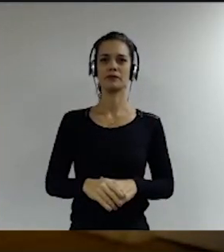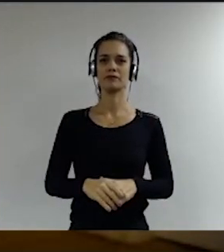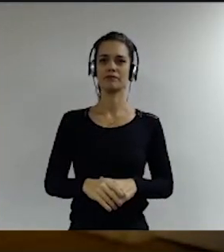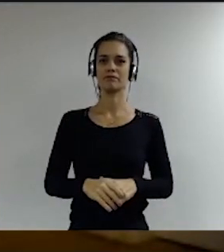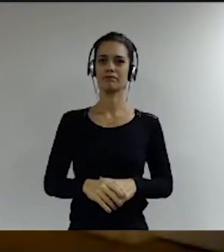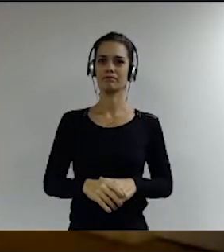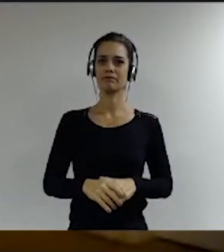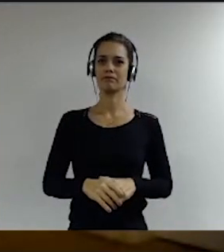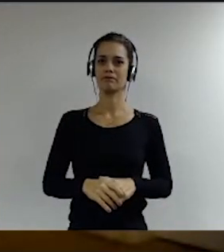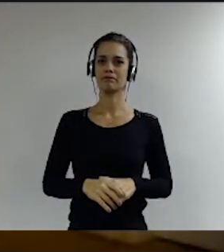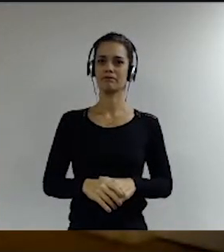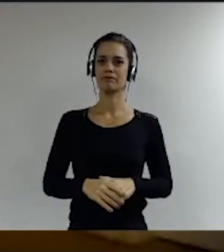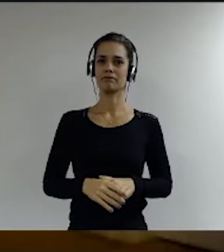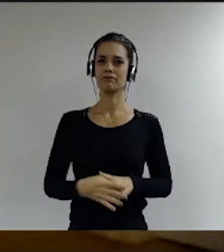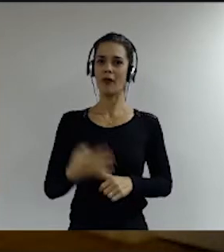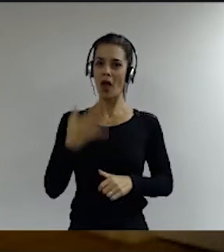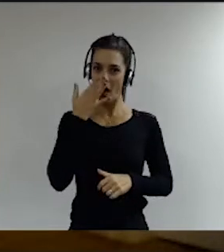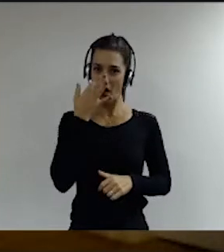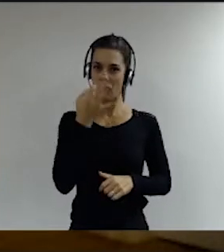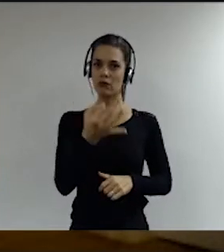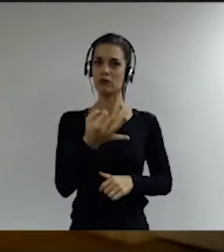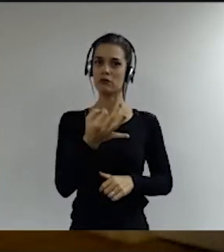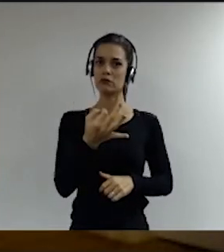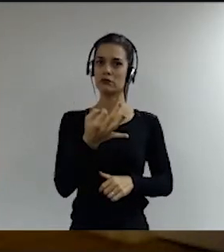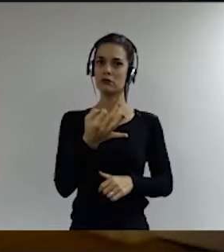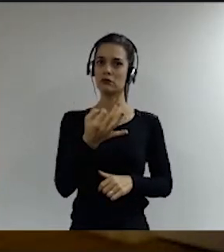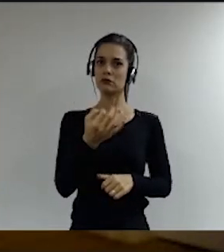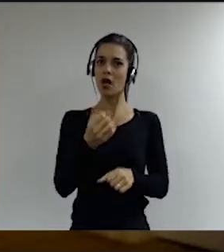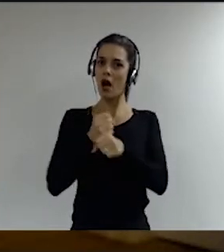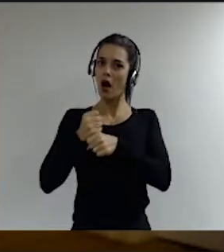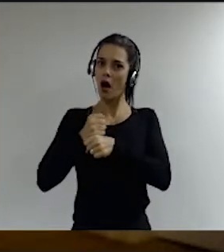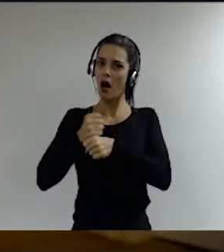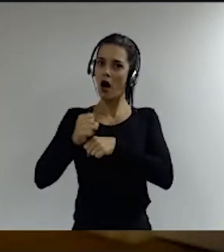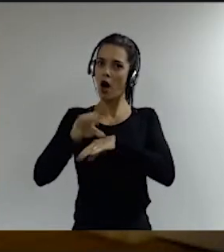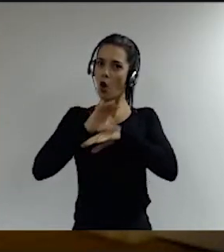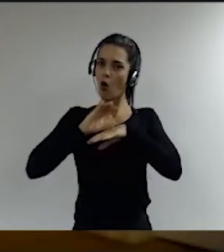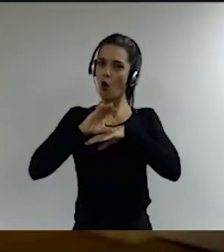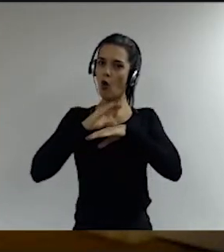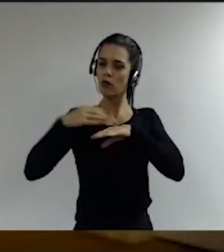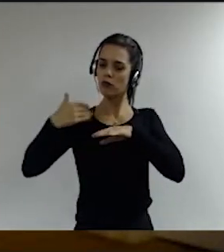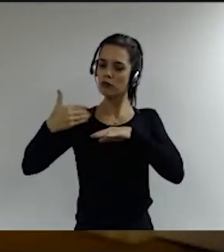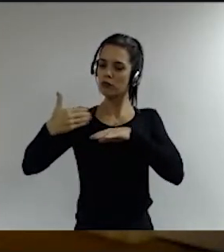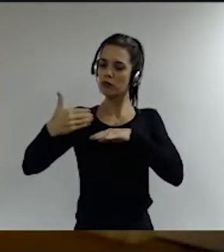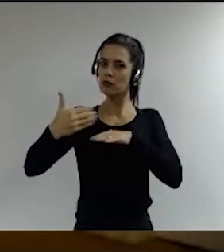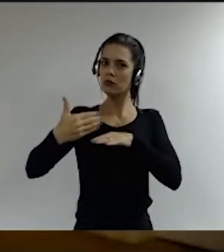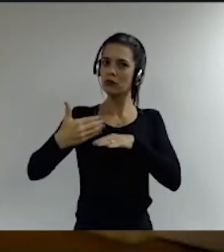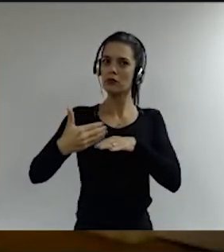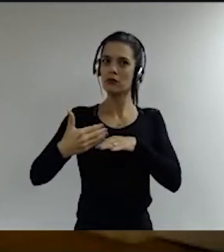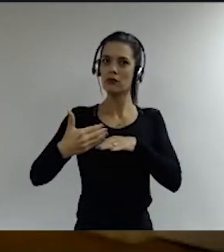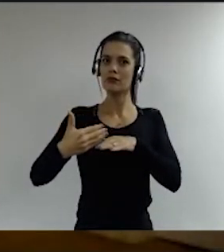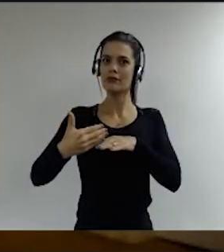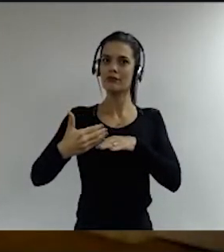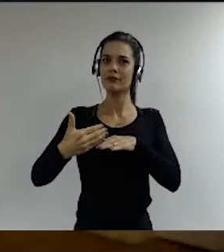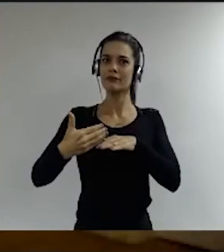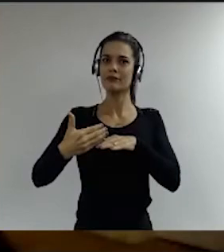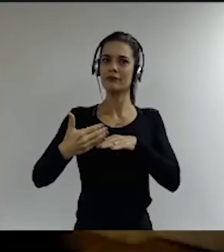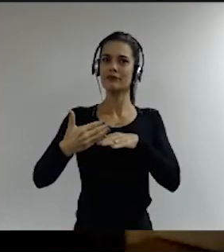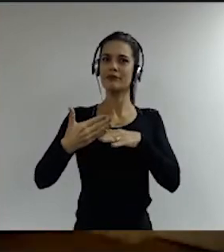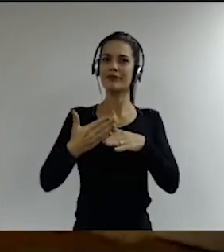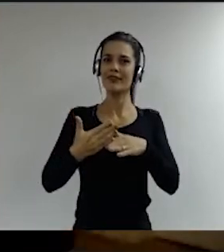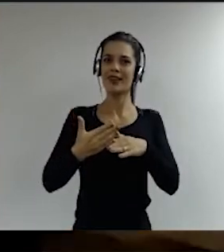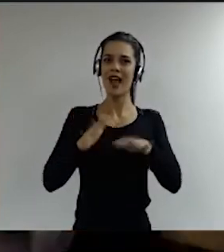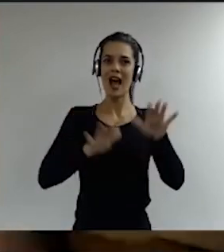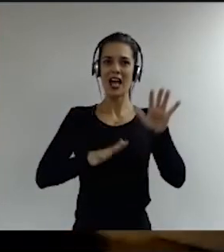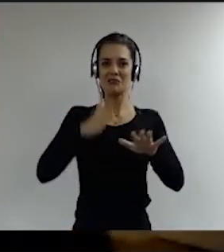Vejam bem quantos anos de Constituição sem incidência. E é cada ensaio de arranhá-la,